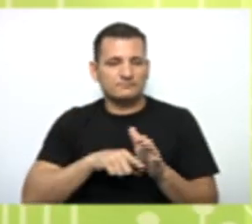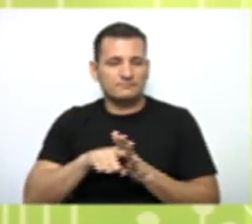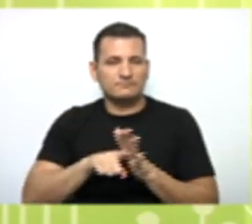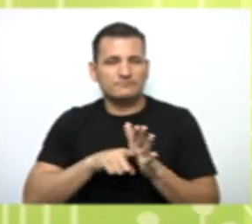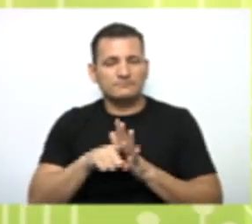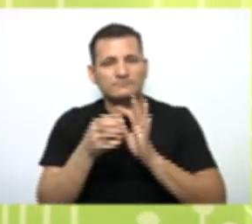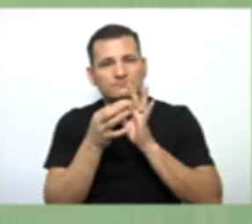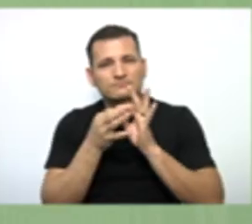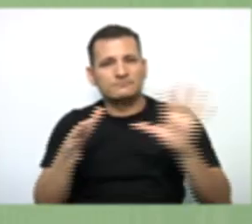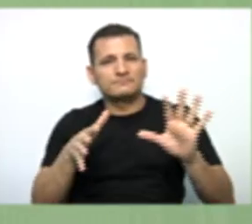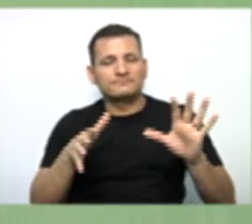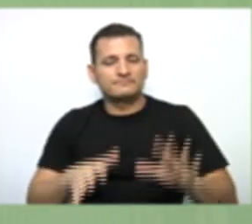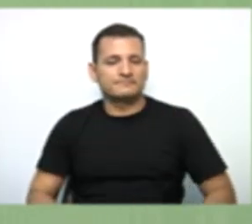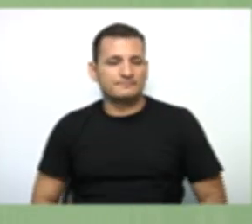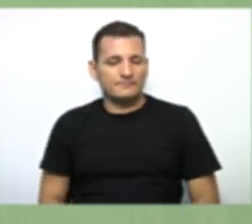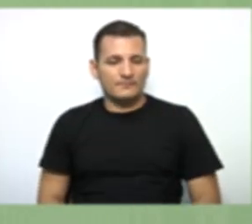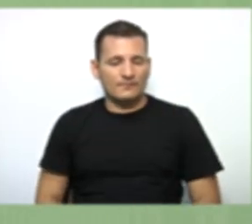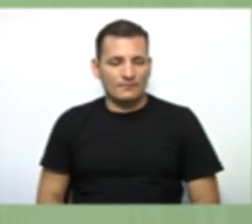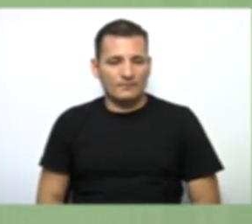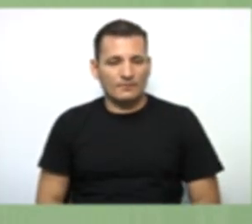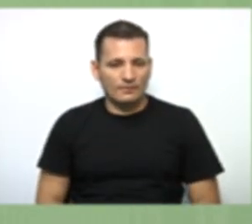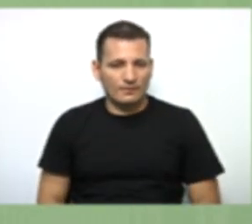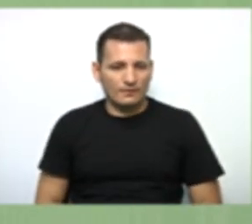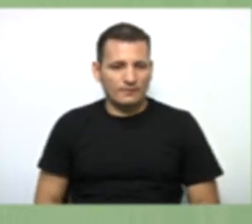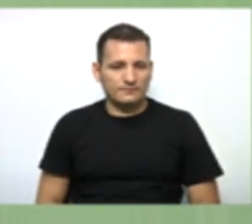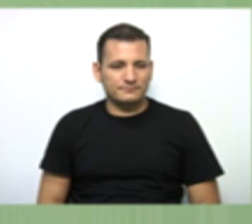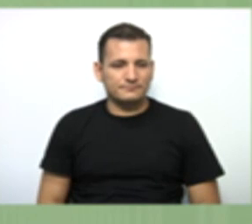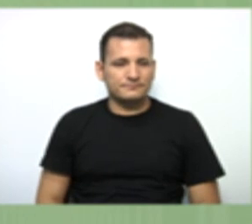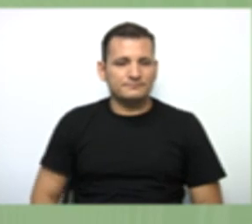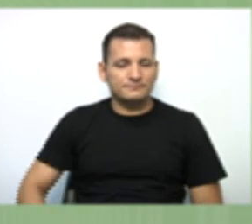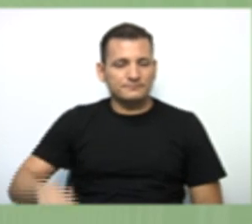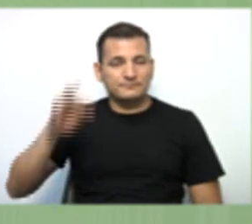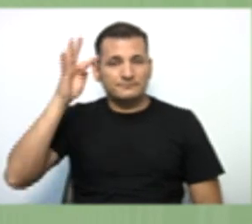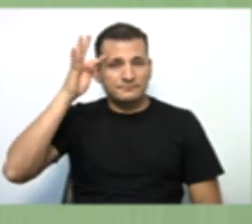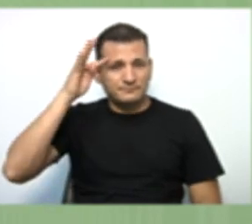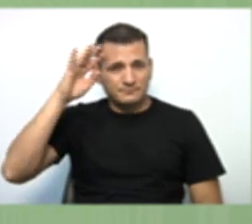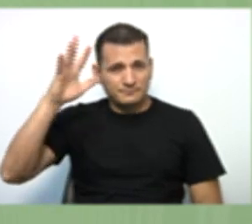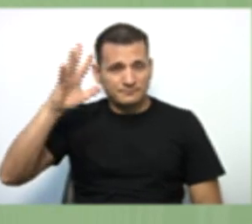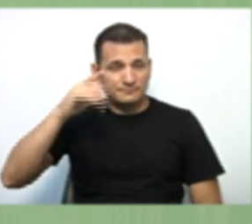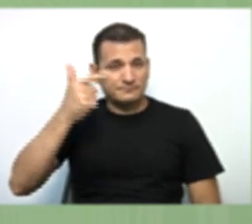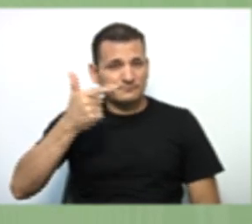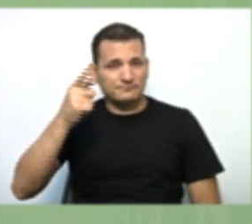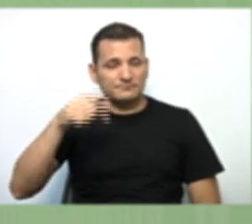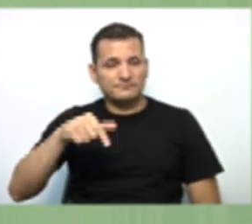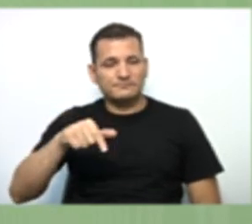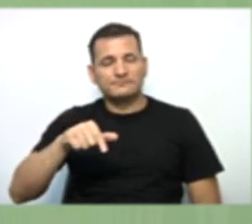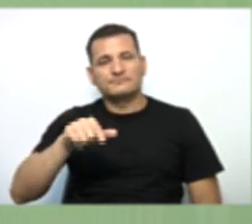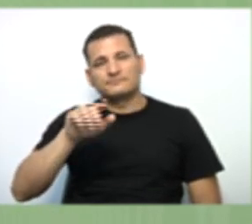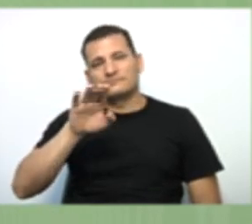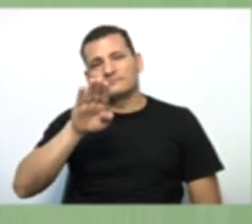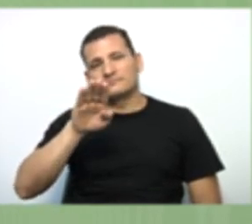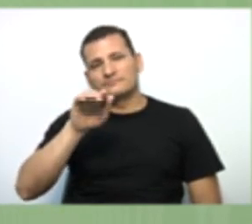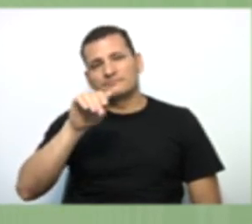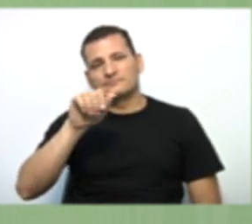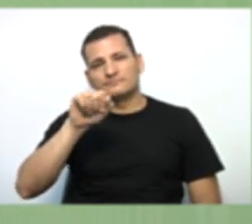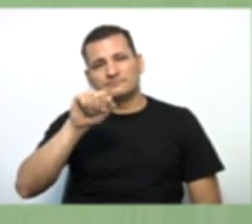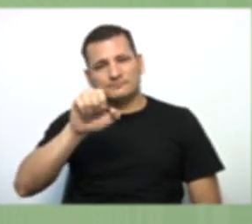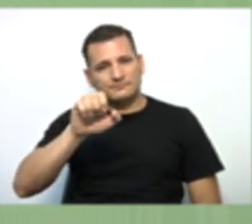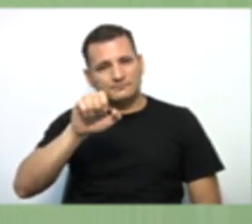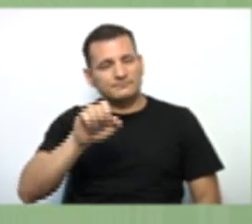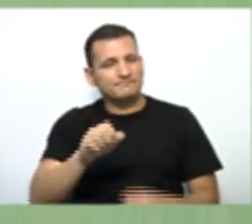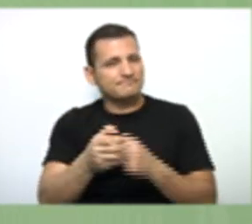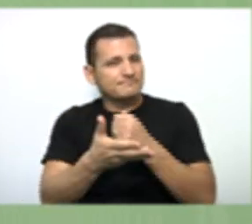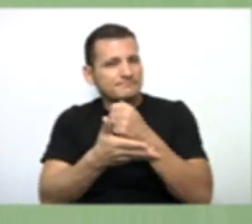né? Bem, a segunda parte teórica é a base numérica. A base em